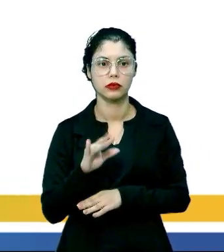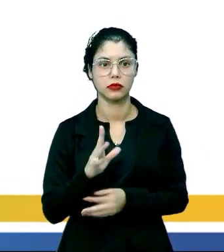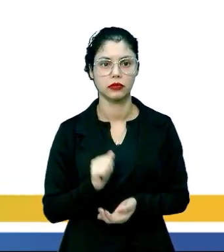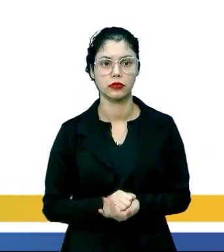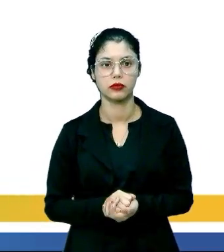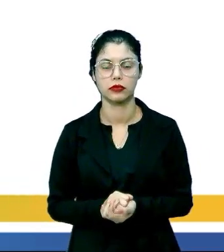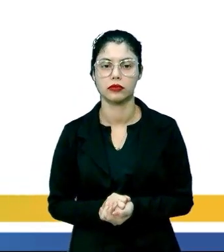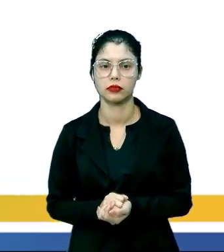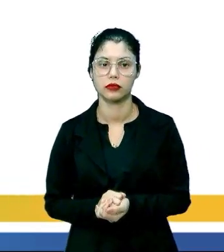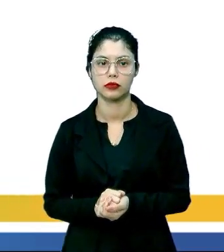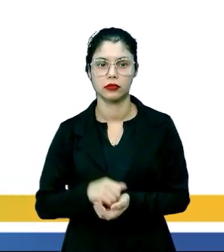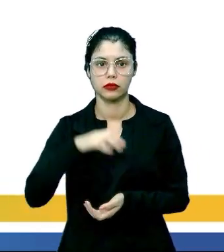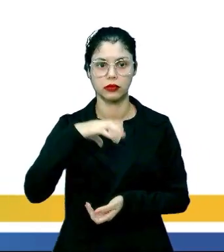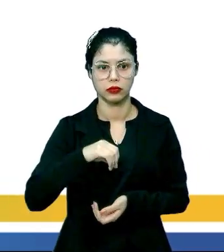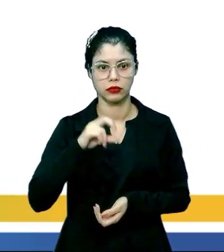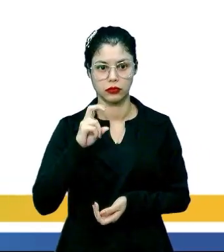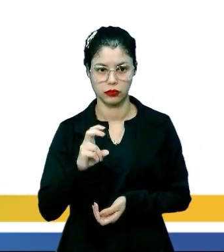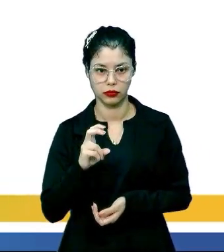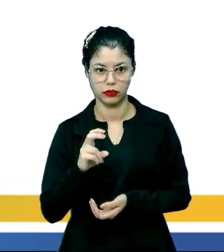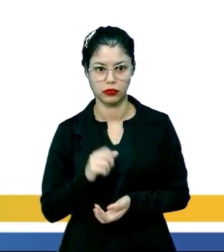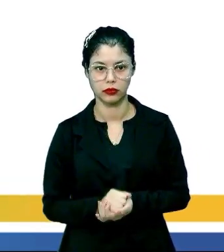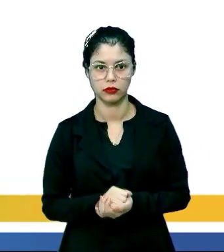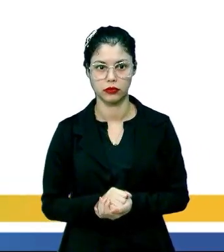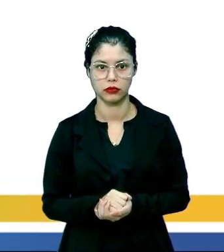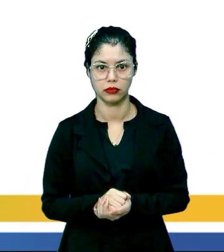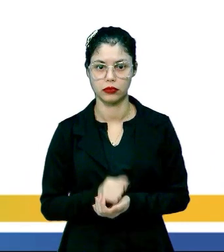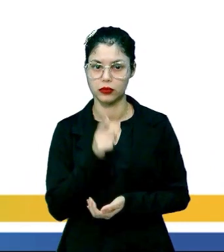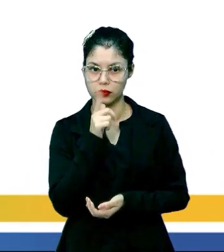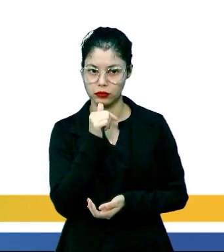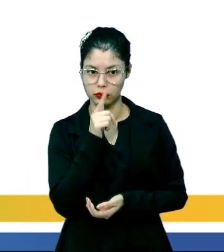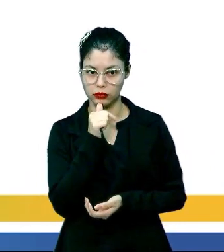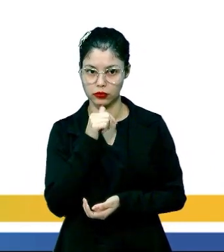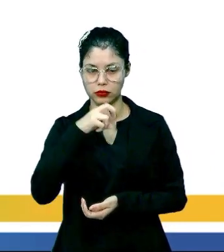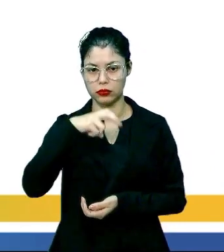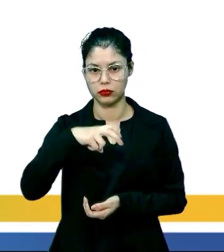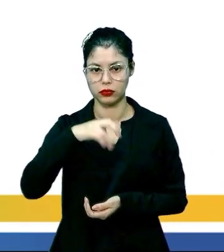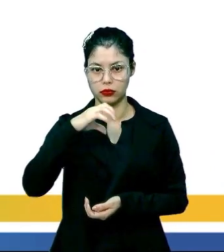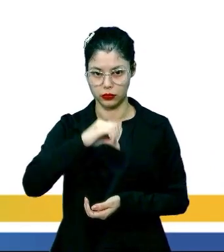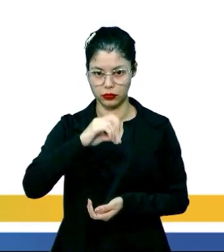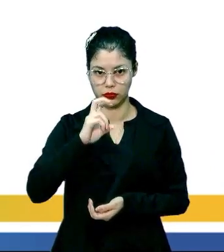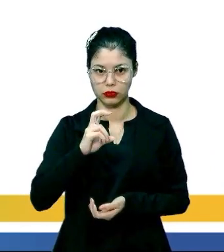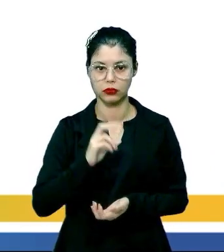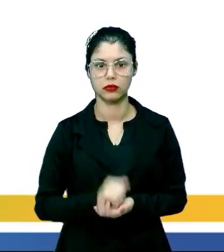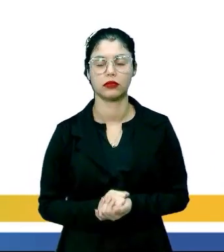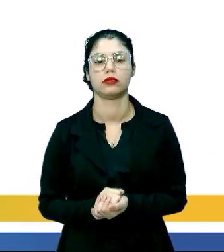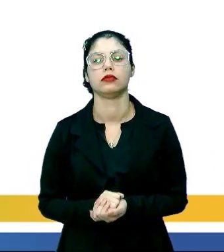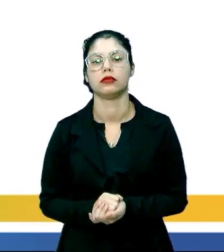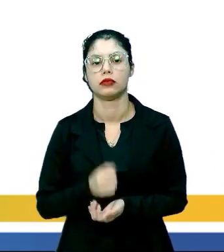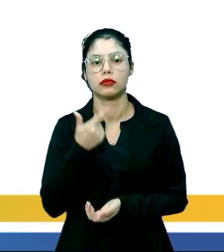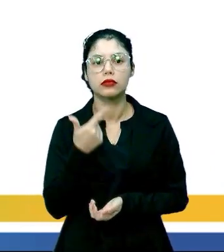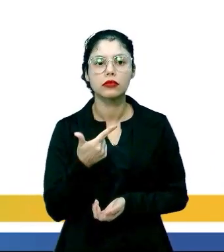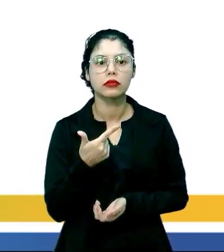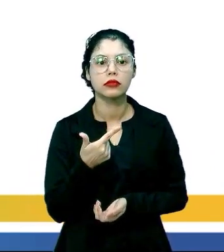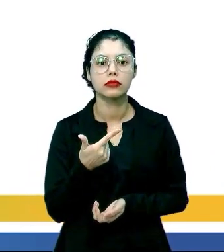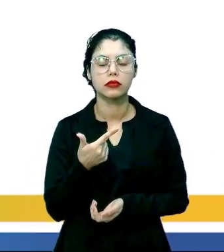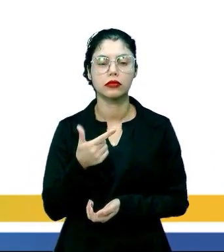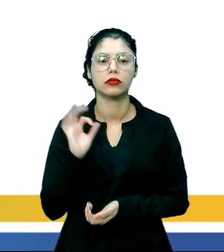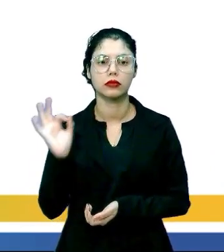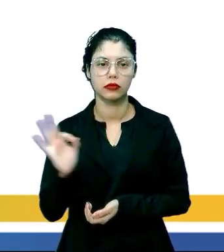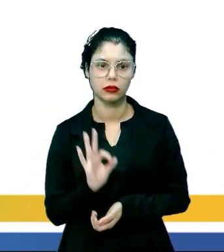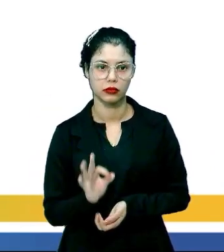urina, pessoal. 95% da urina é água, tá? Temos aí 2% de